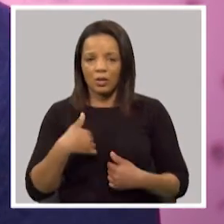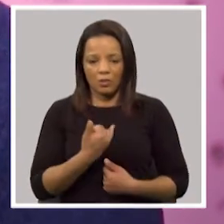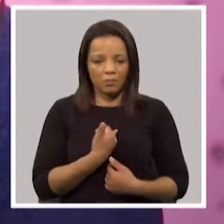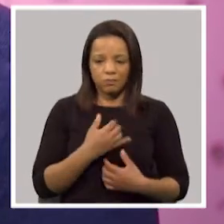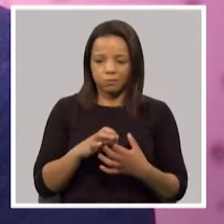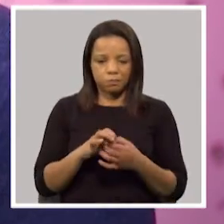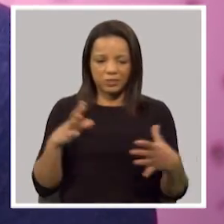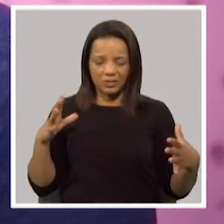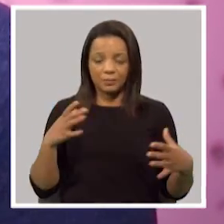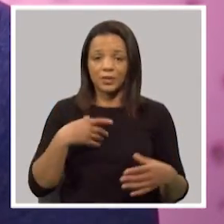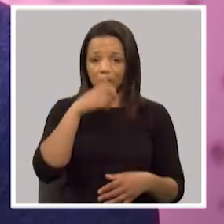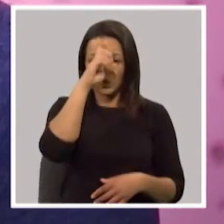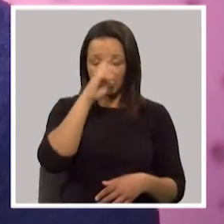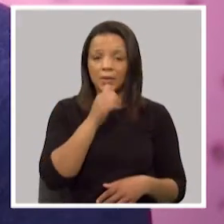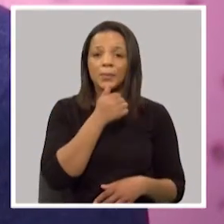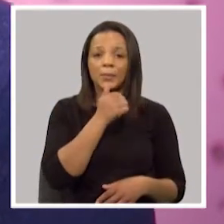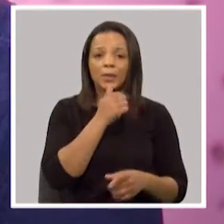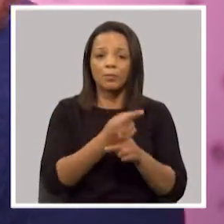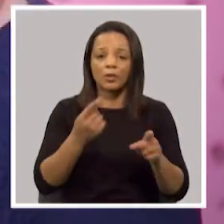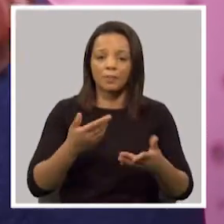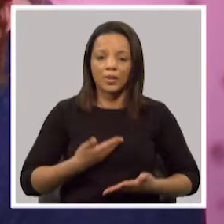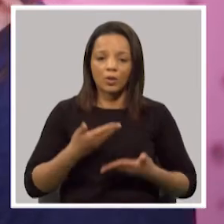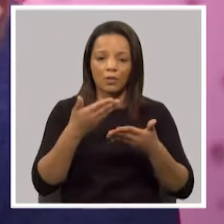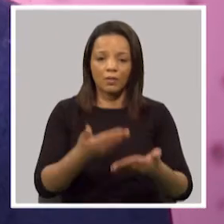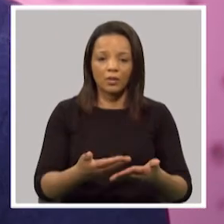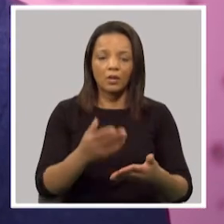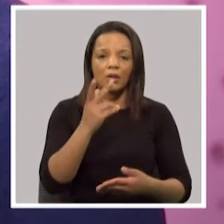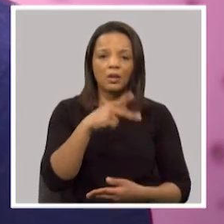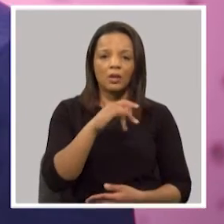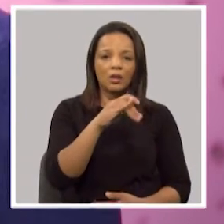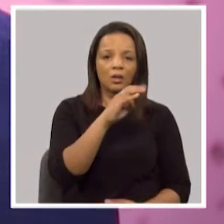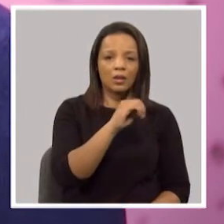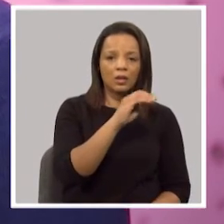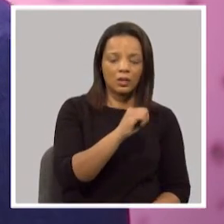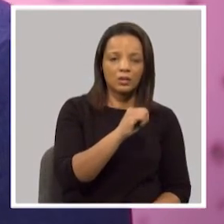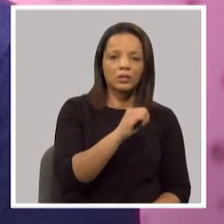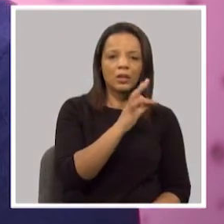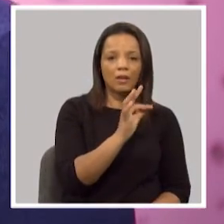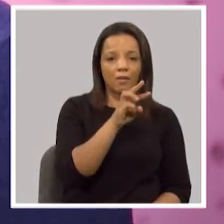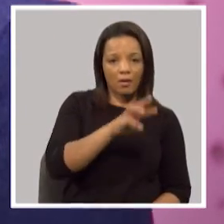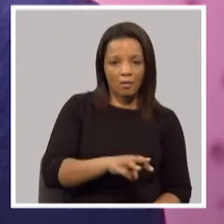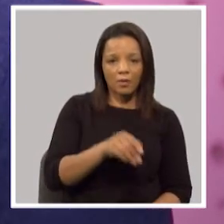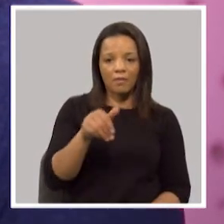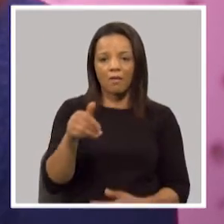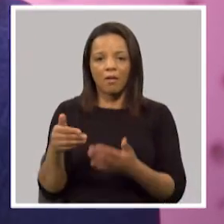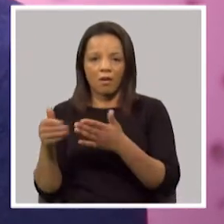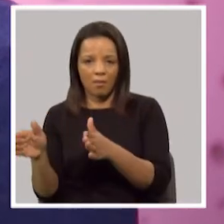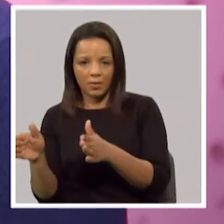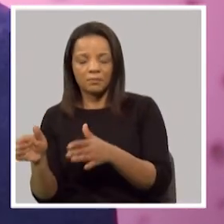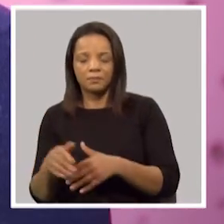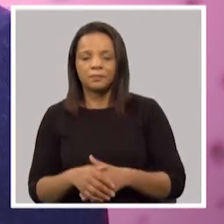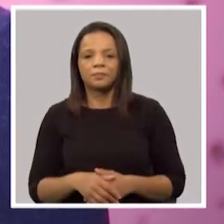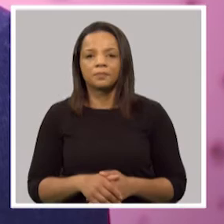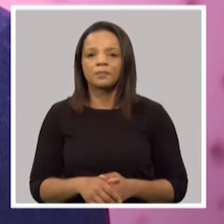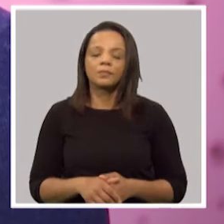me identificava, e lembro-me de ter de tomar a decisão, porque recebi um convite da Kiss FM em Albufeira, que ia abrir,